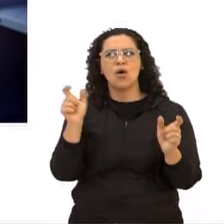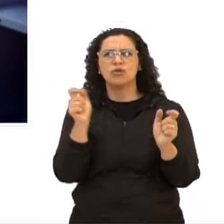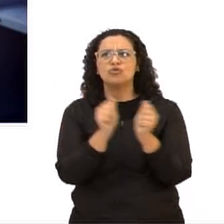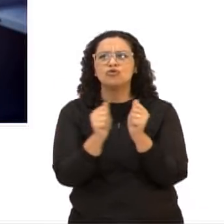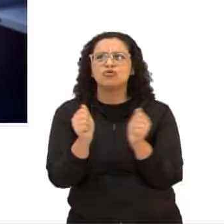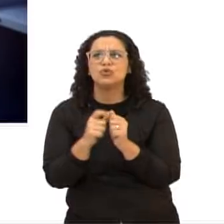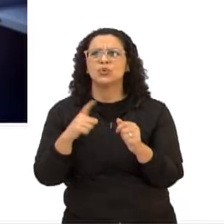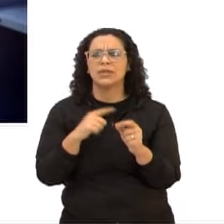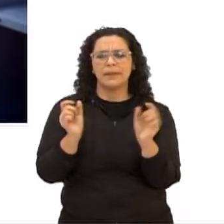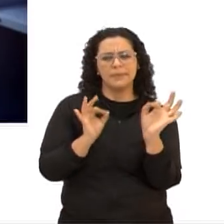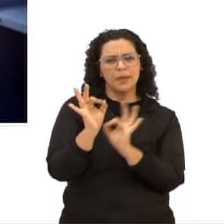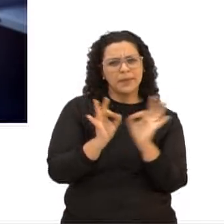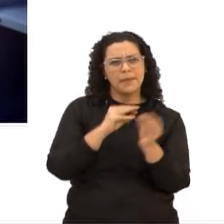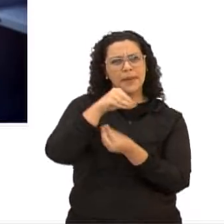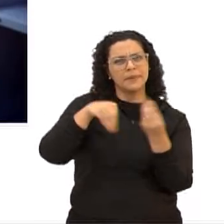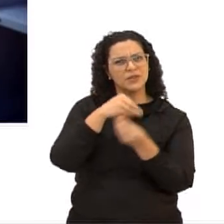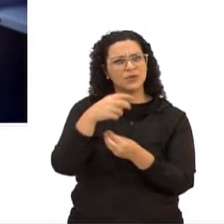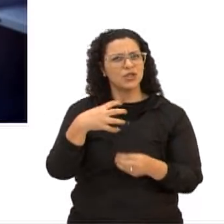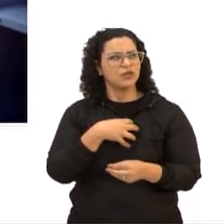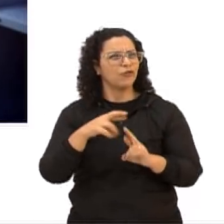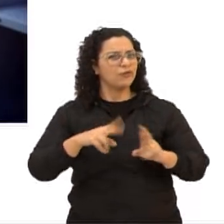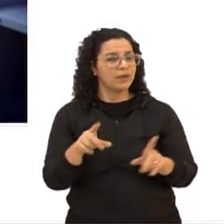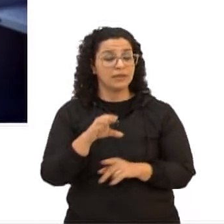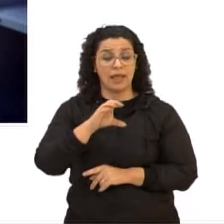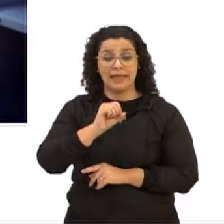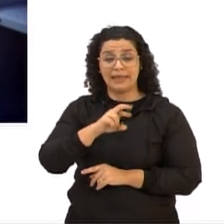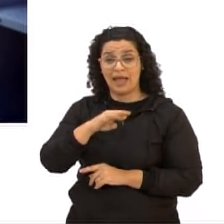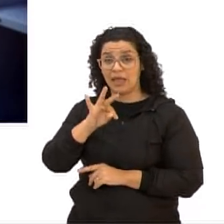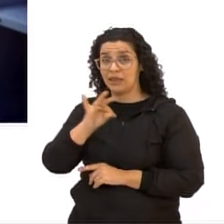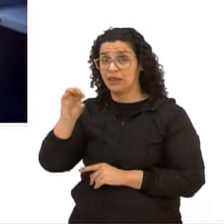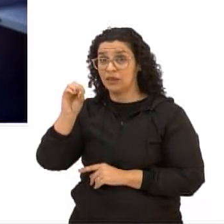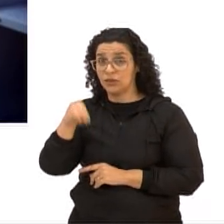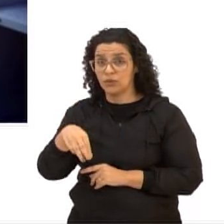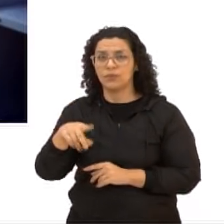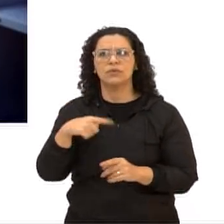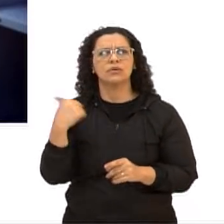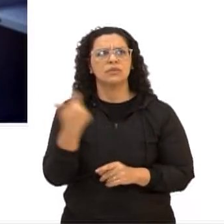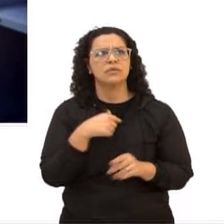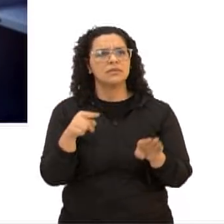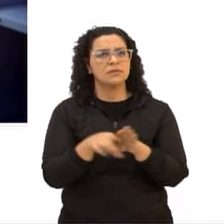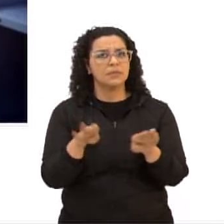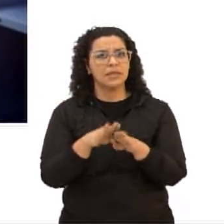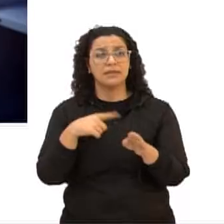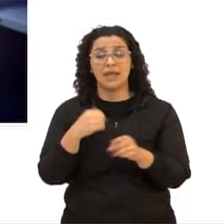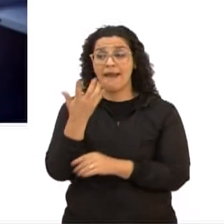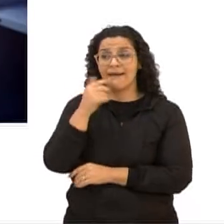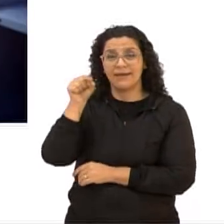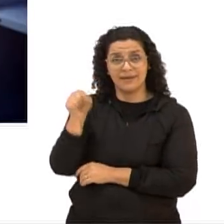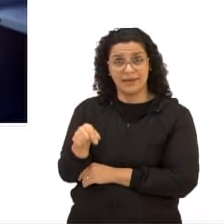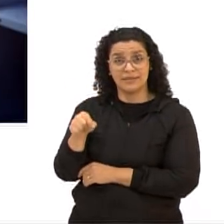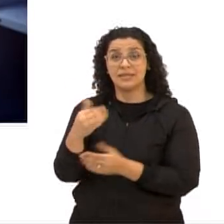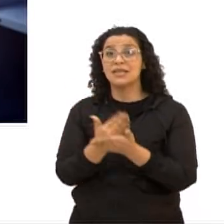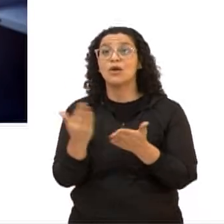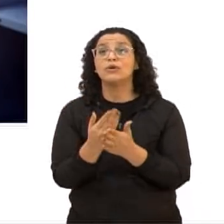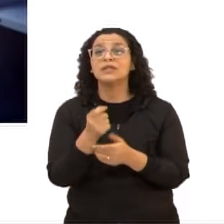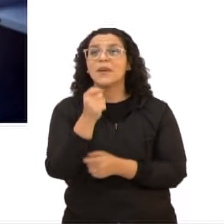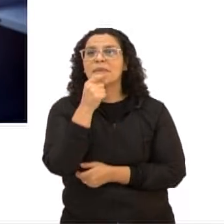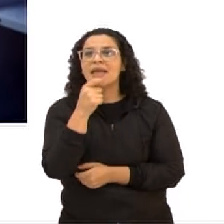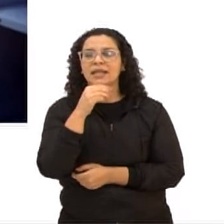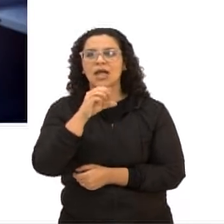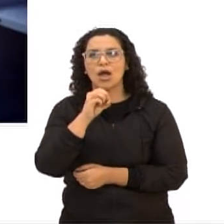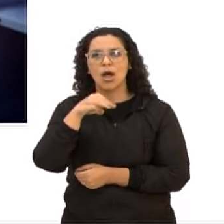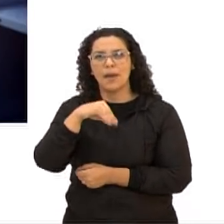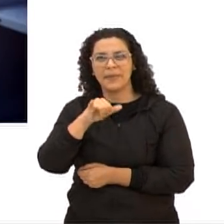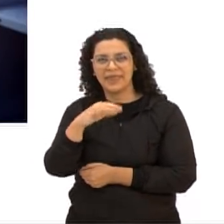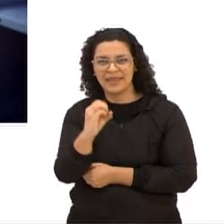o outro e tal. Então você estiliza, daí a gente chama de cartoon. Normalmente os cartoons, eles são ou infantis ou cômicos, certo? Como, por